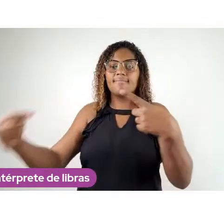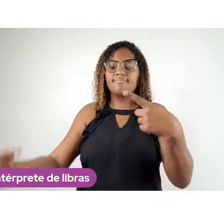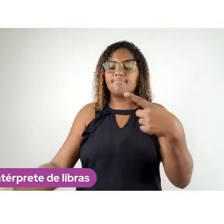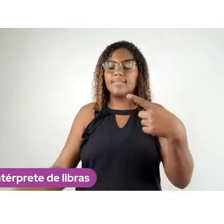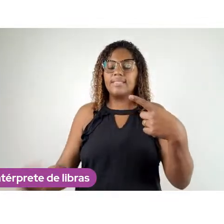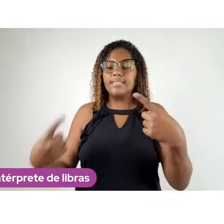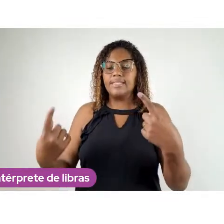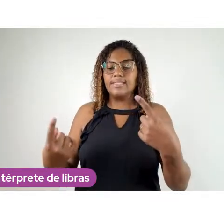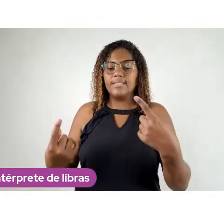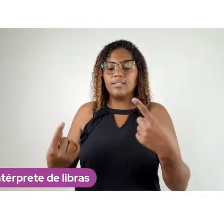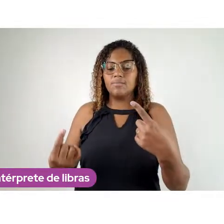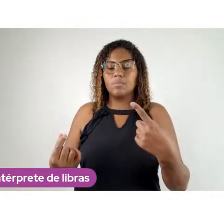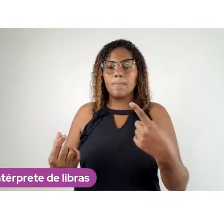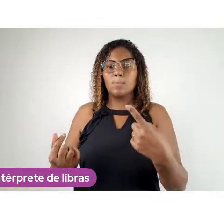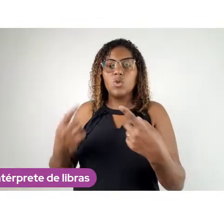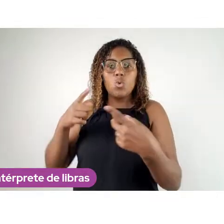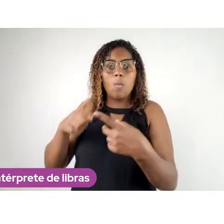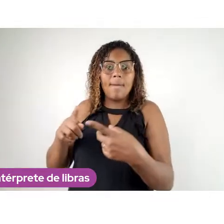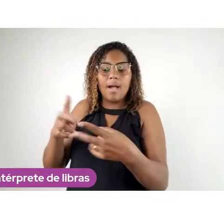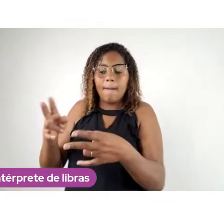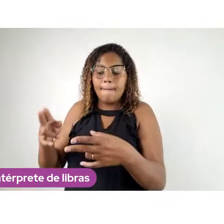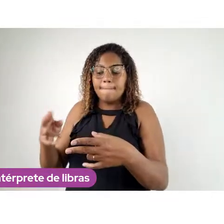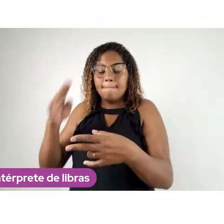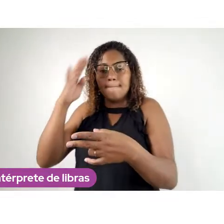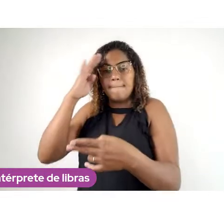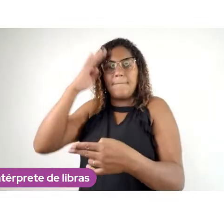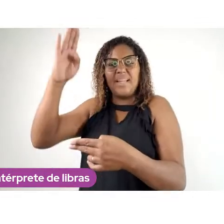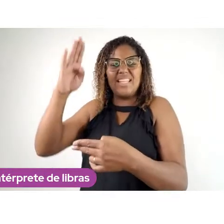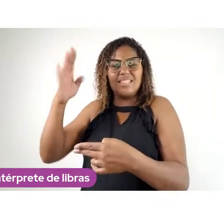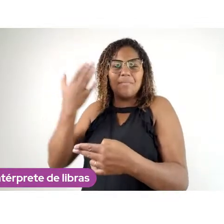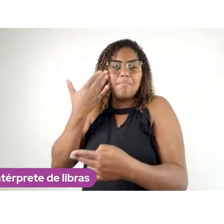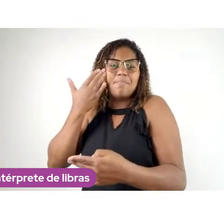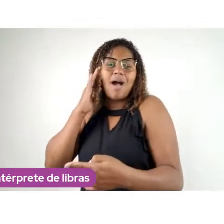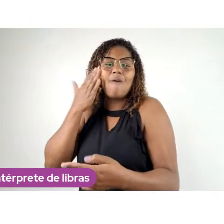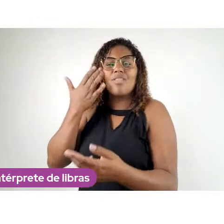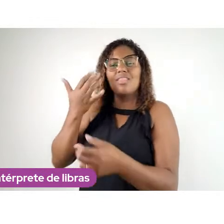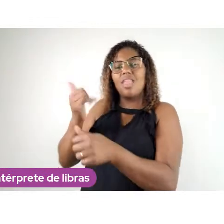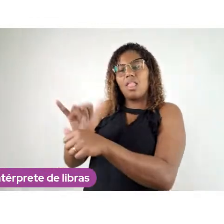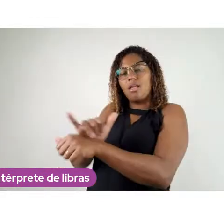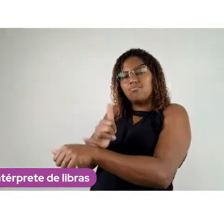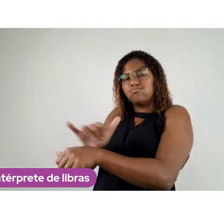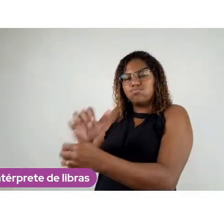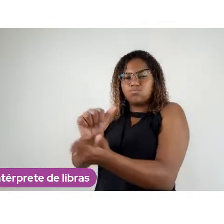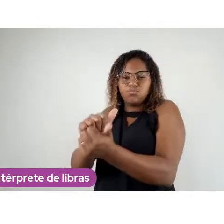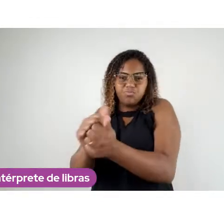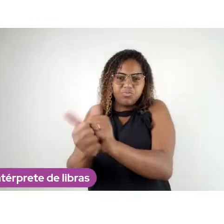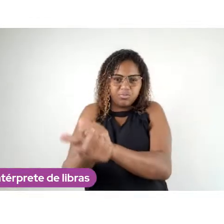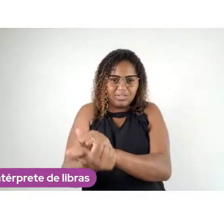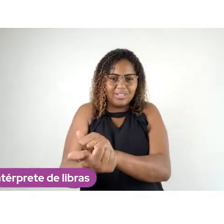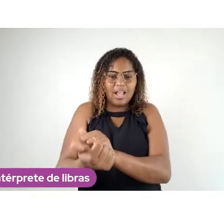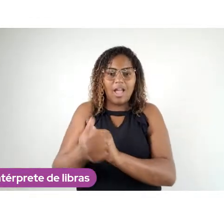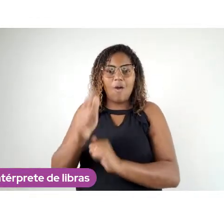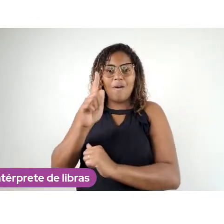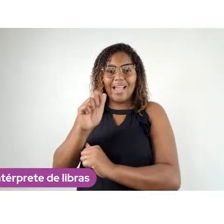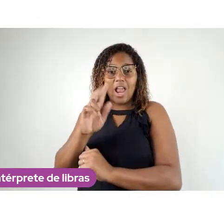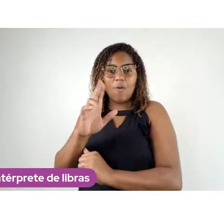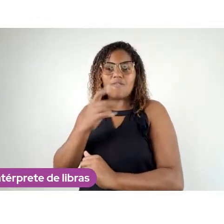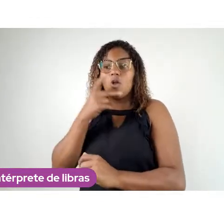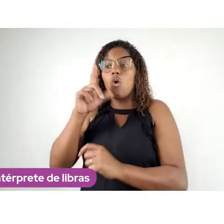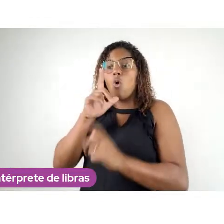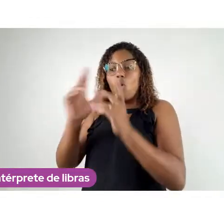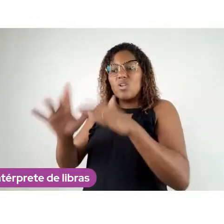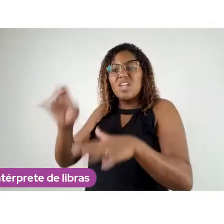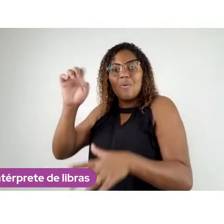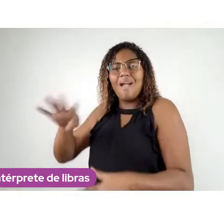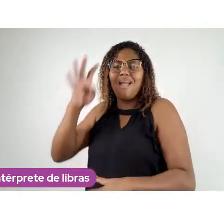dos compartimentos-chave para entender e para se adaptar. O Glauco falou que o oceano é a solução, a Noélia falou que o oceano é a